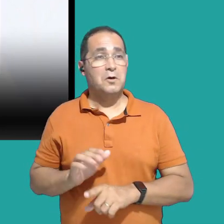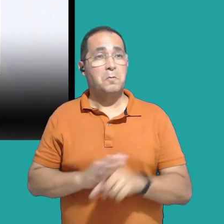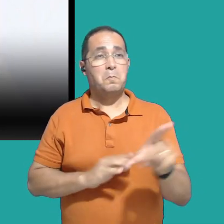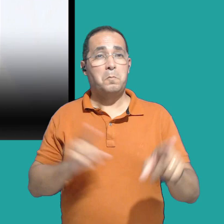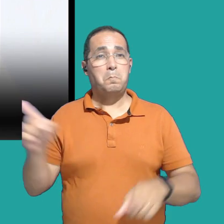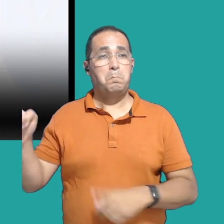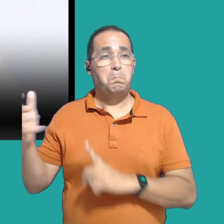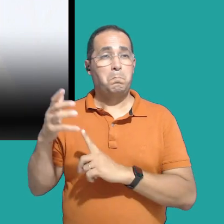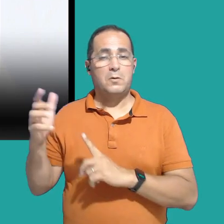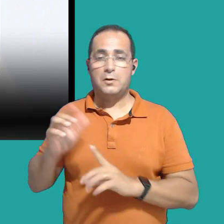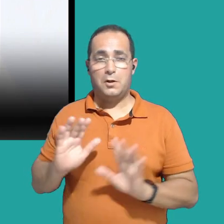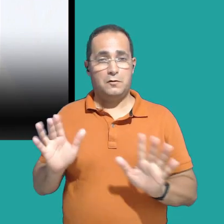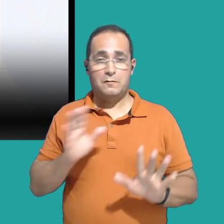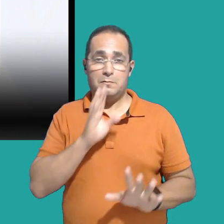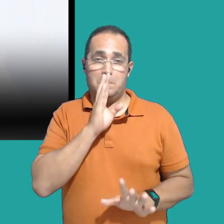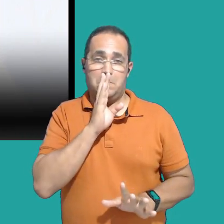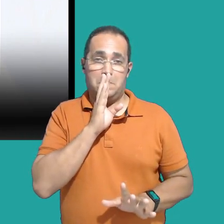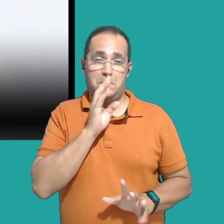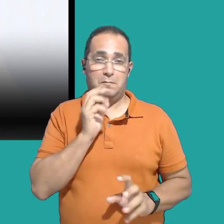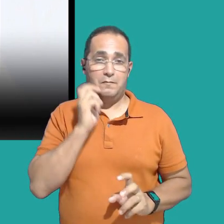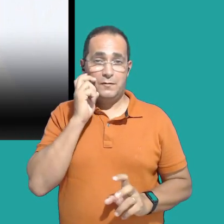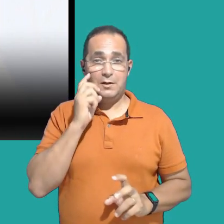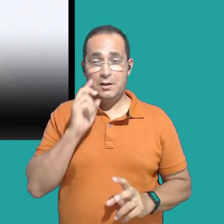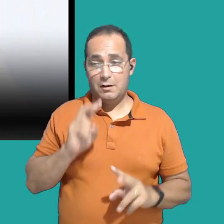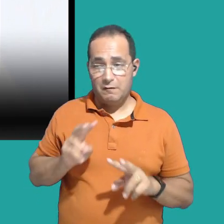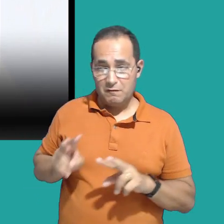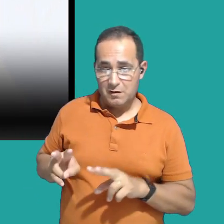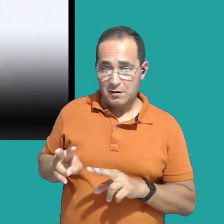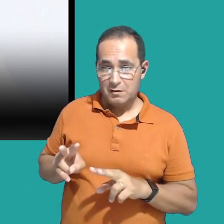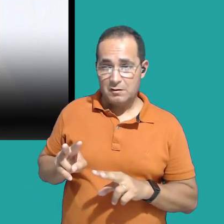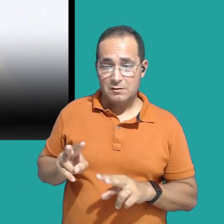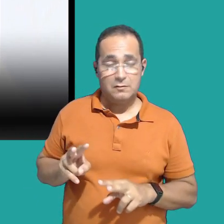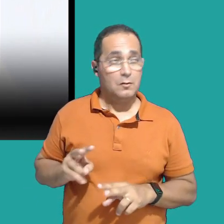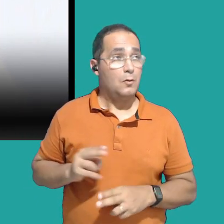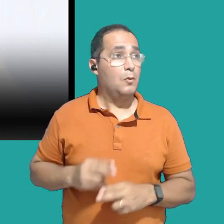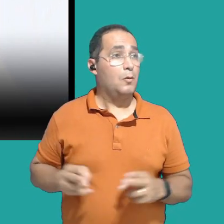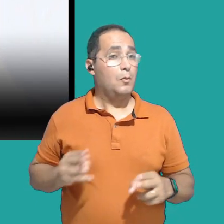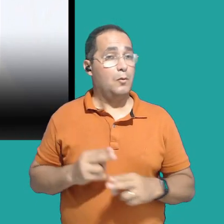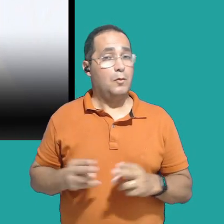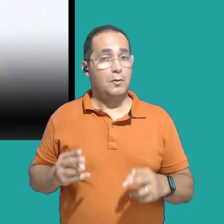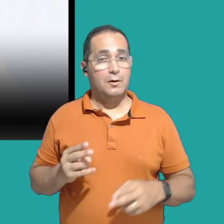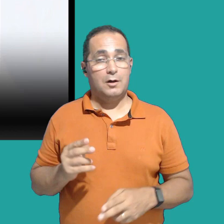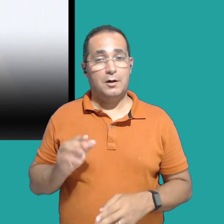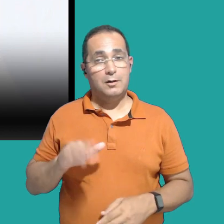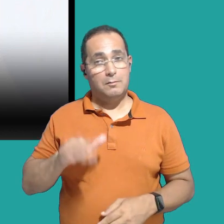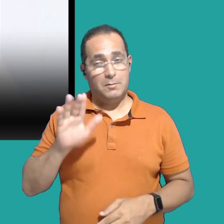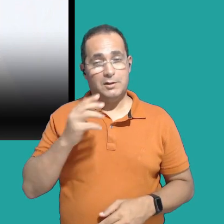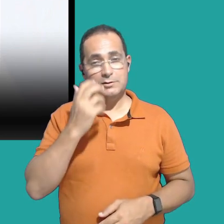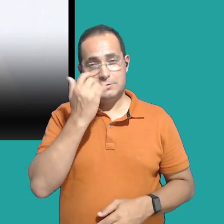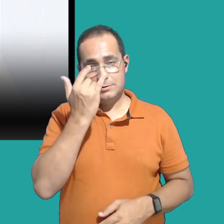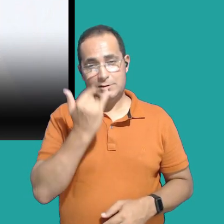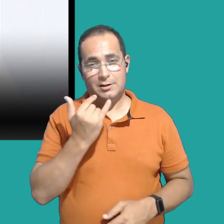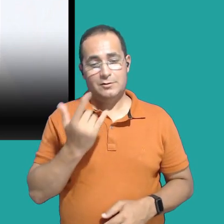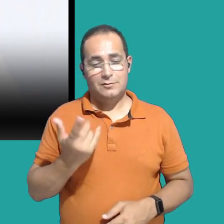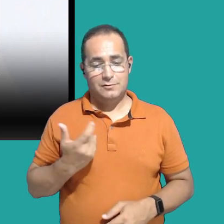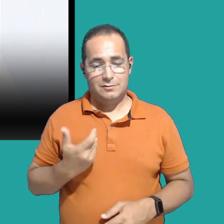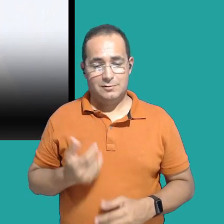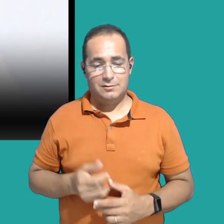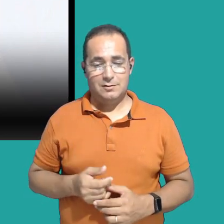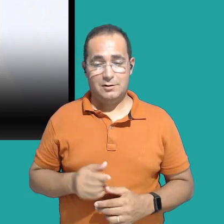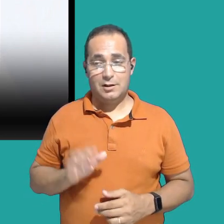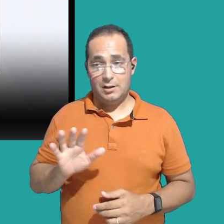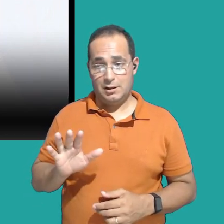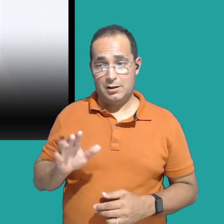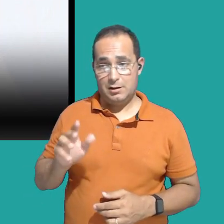falar para os professores, para a maioria dos professores, o que acontecia. E quem via, às vezes fingia que não via, né? Acho que era mais cego do que